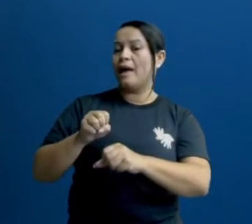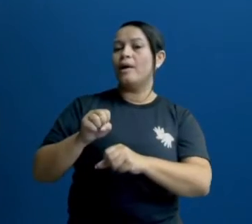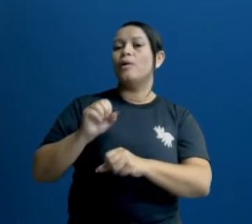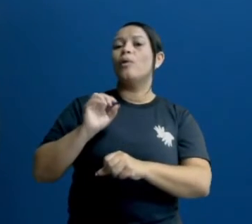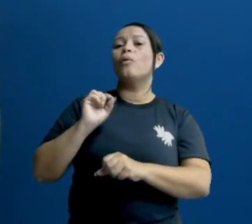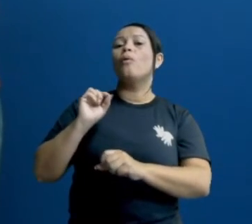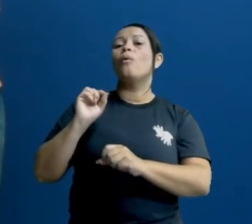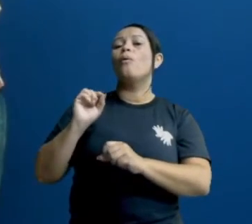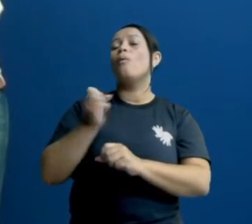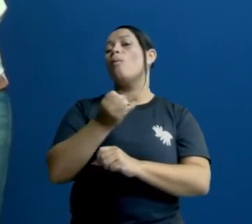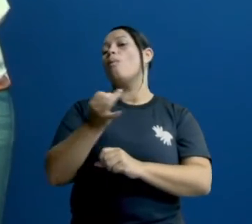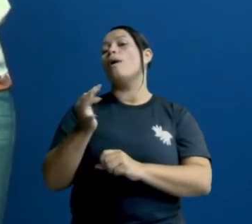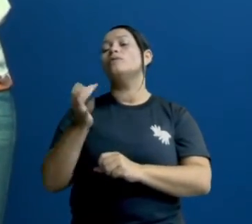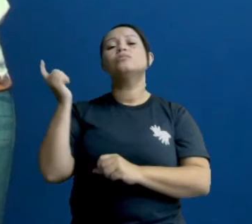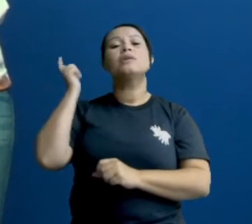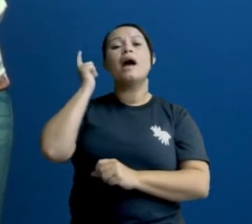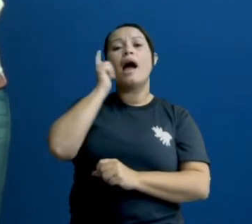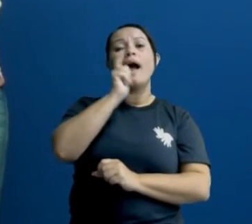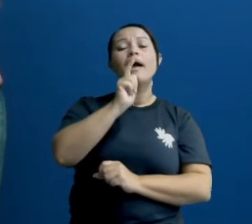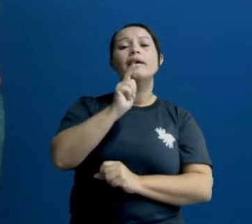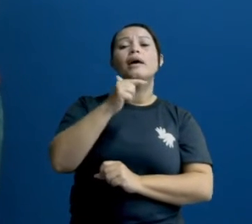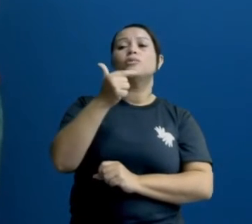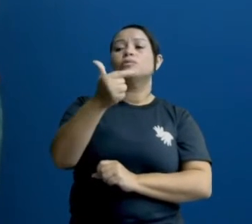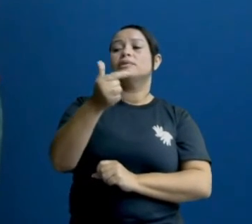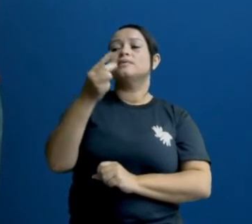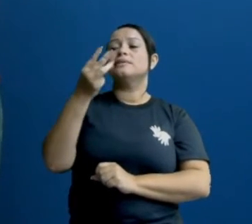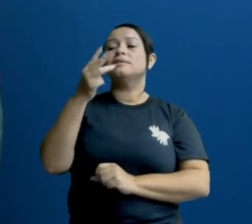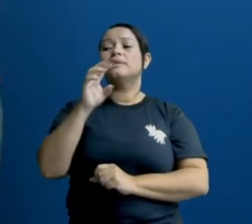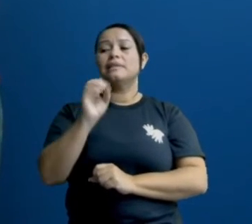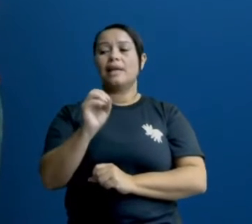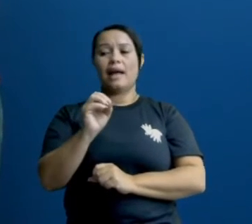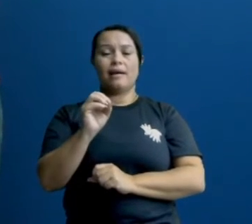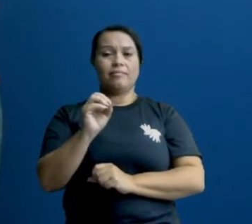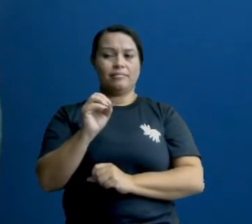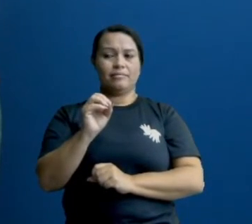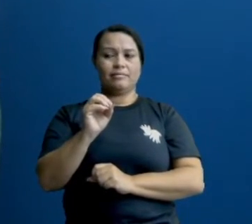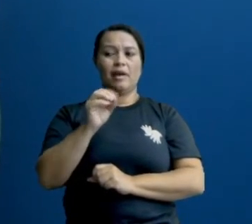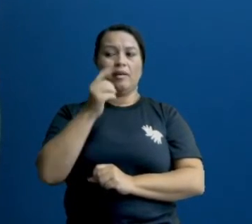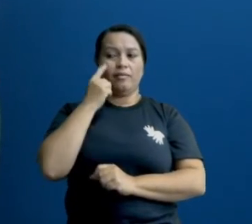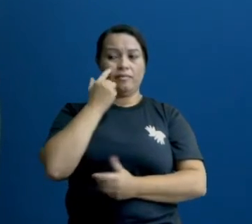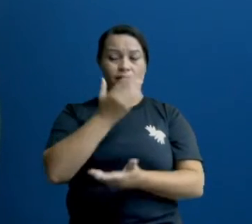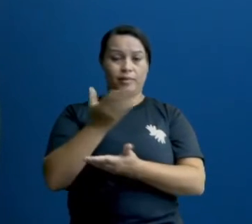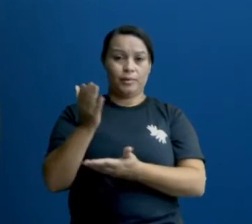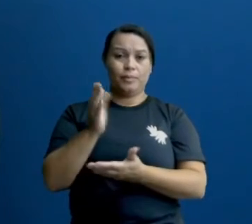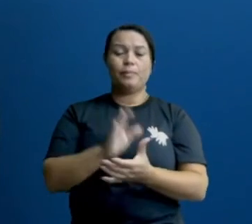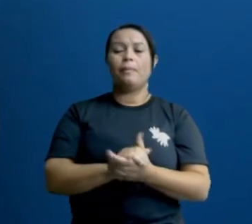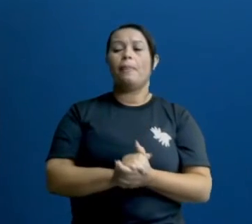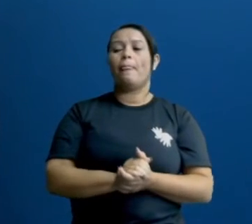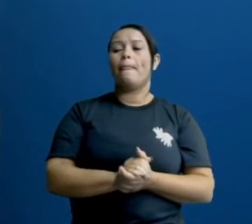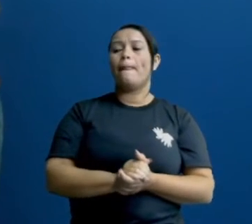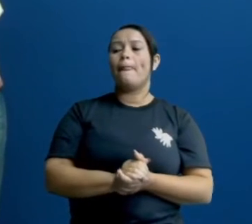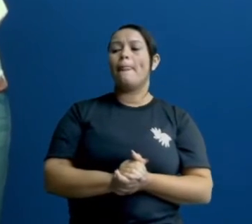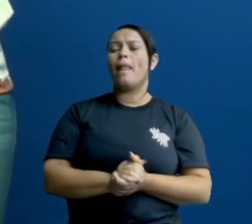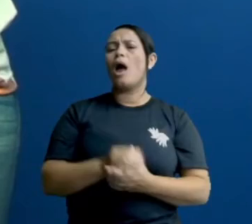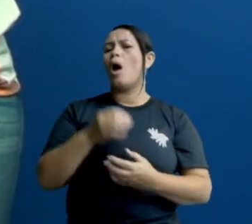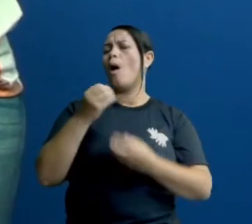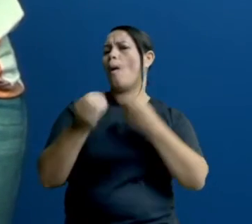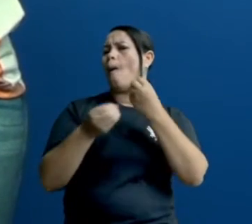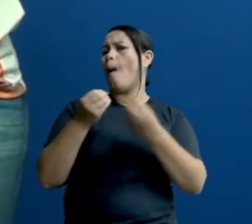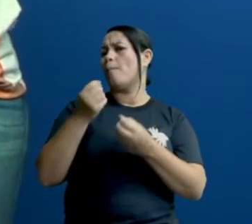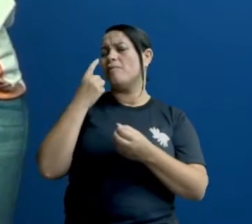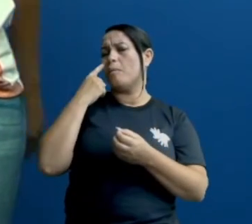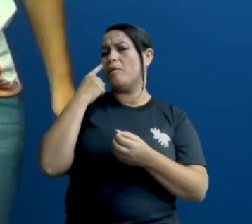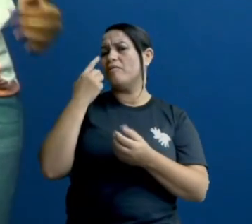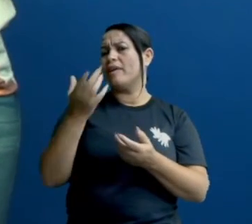adicionaram, certo? Então, eles ganharam 230 armas. Como é que a gente faz